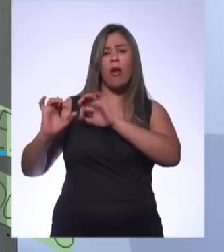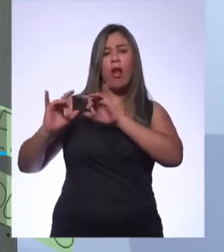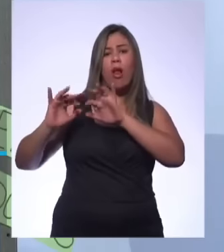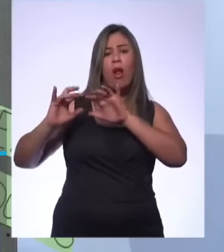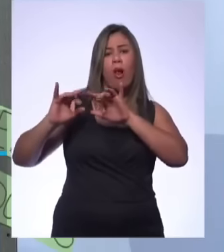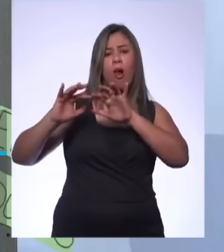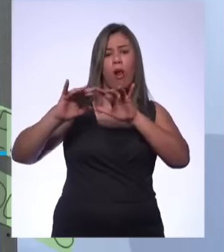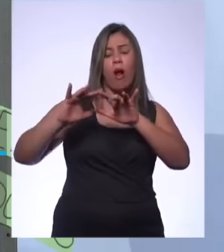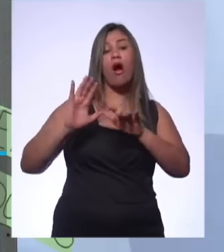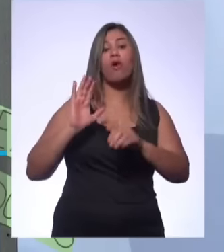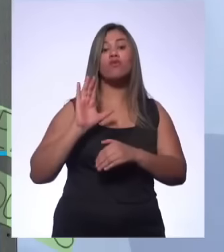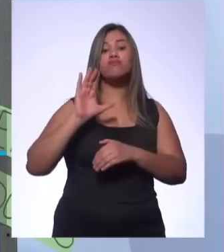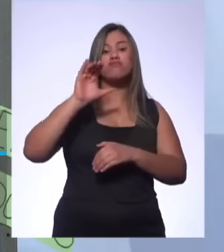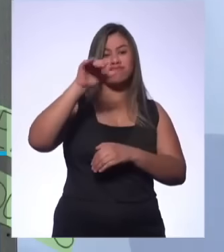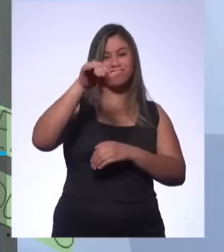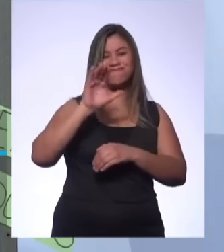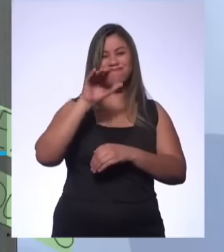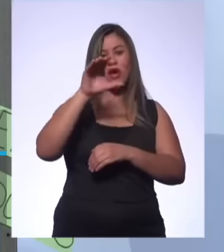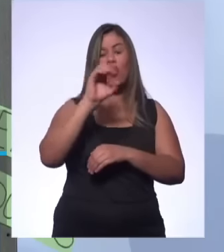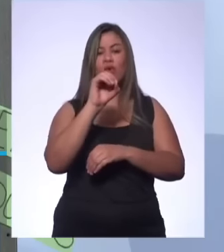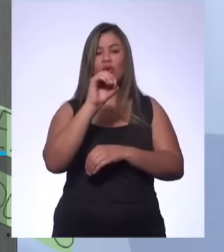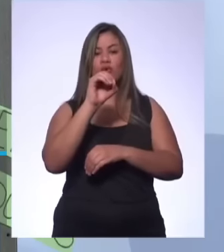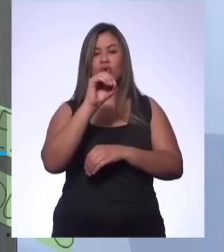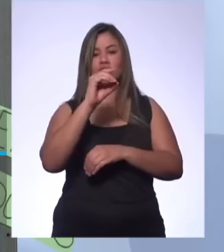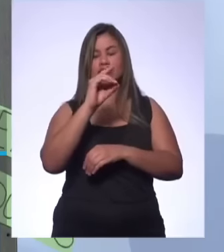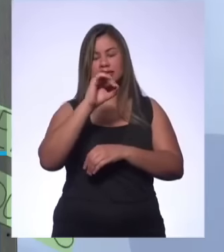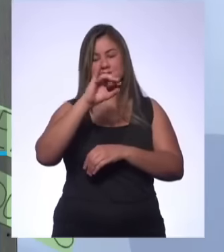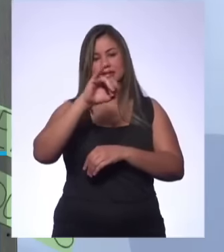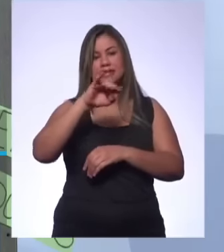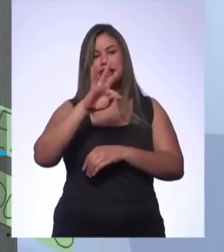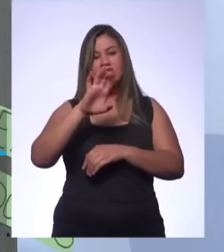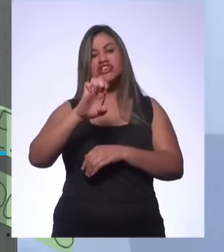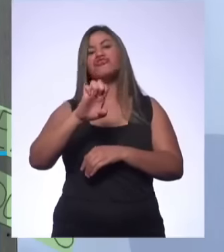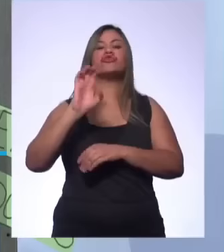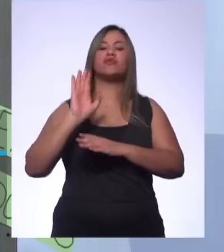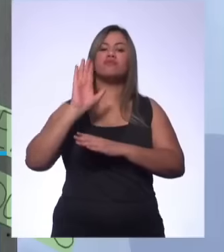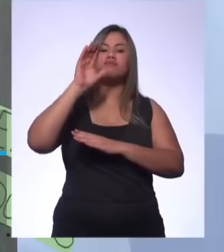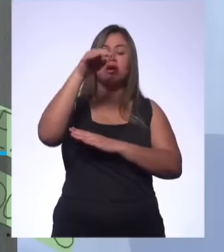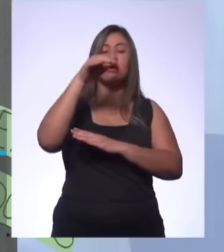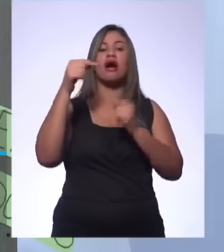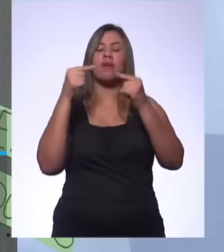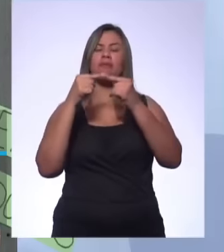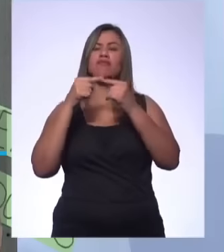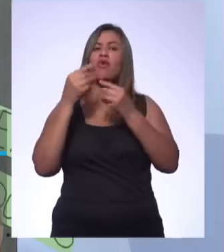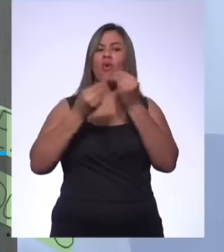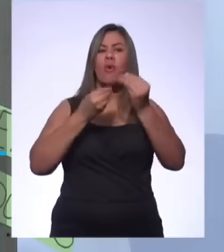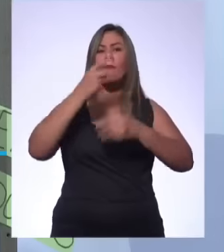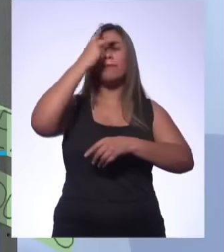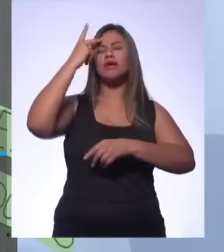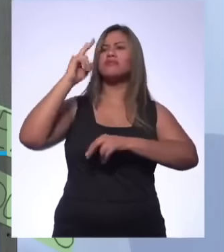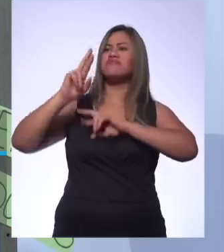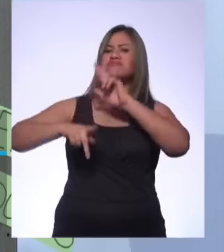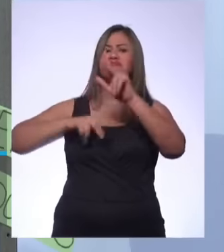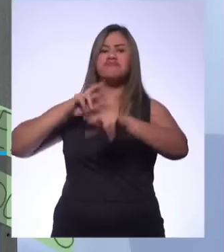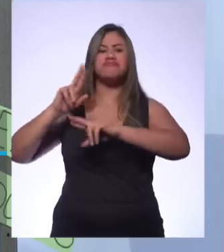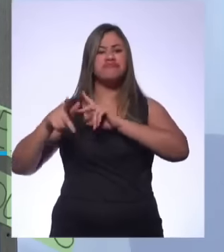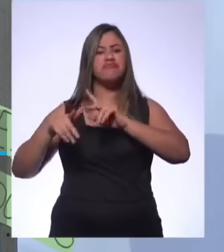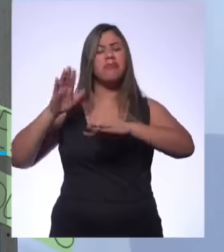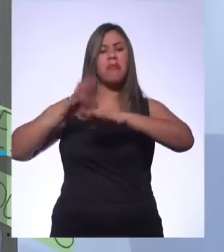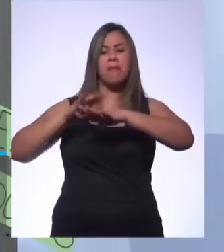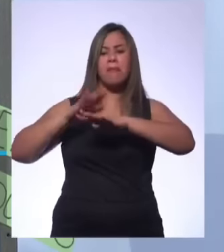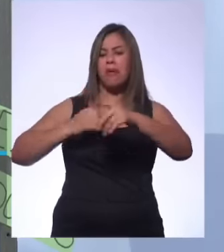parte ocidental do Império Romano, e esses povos tinham religiões diferentes, formas de administrar